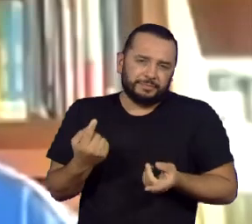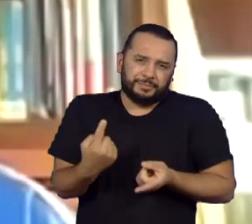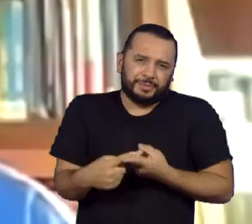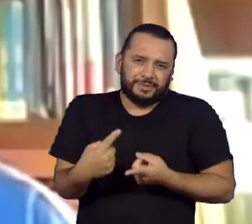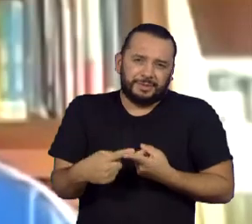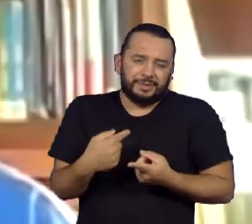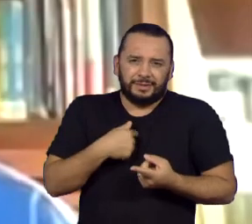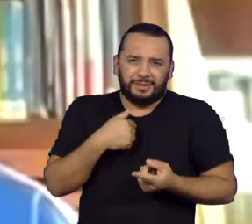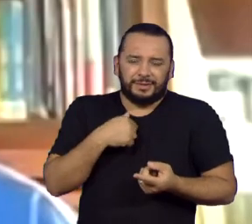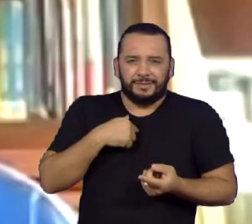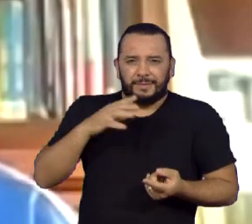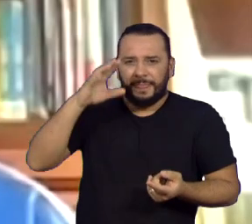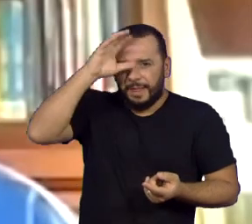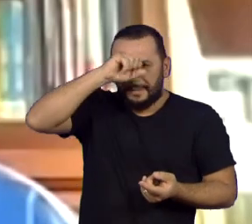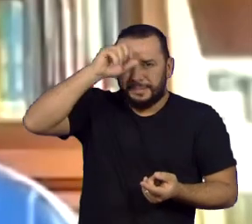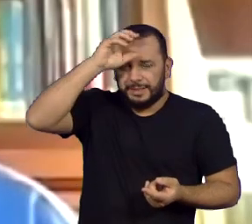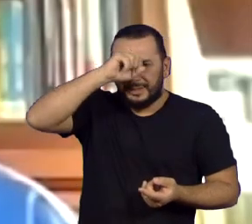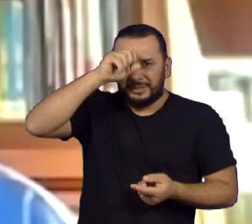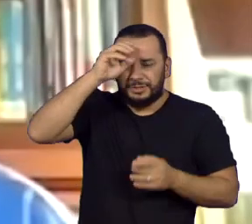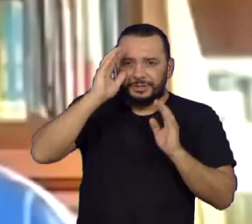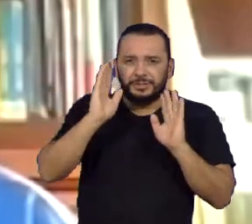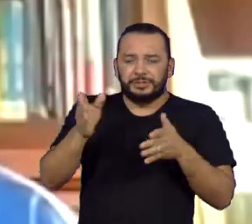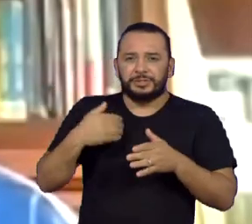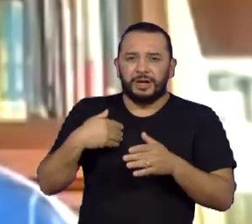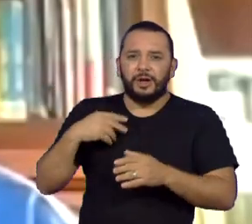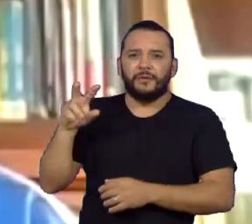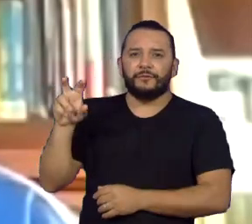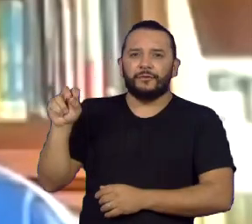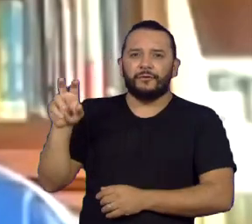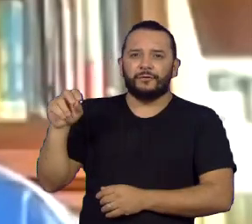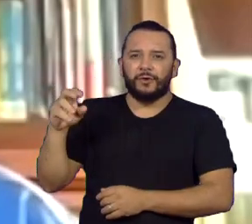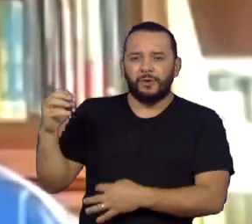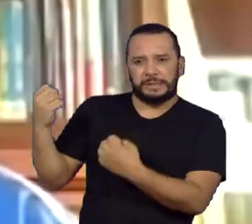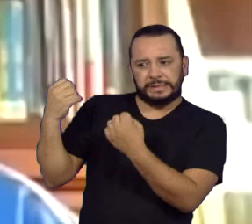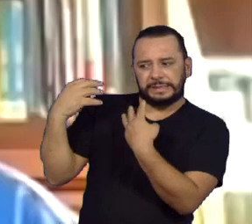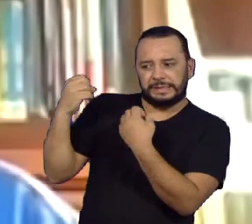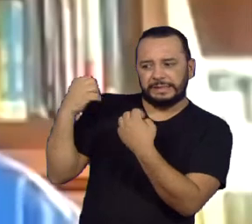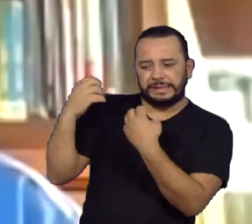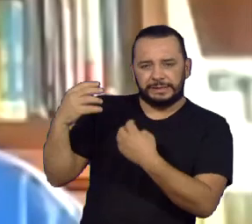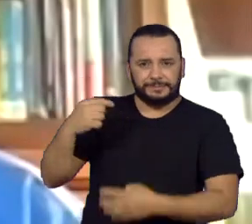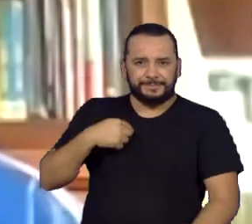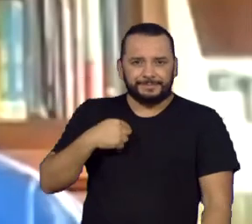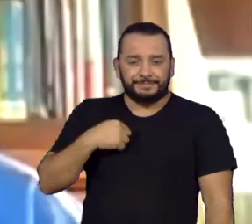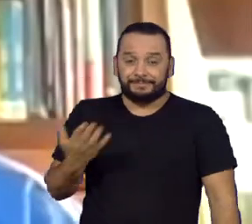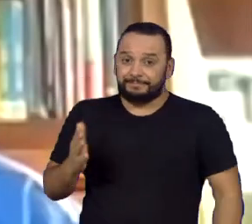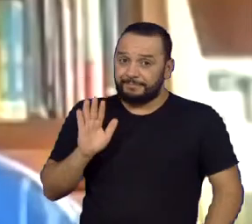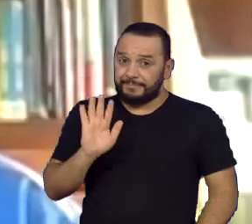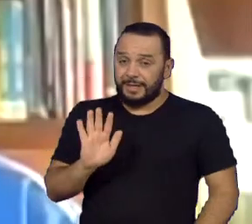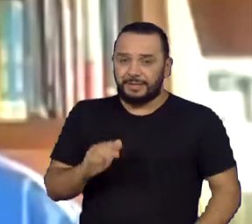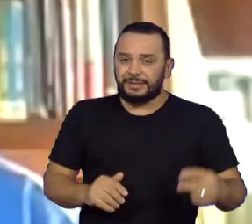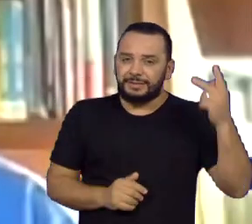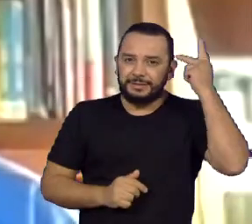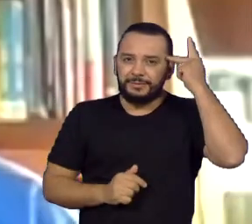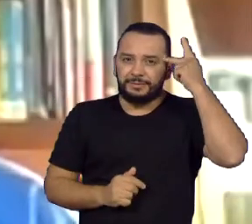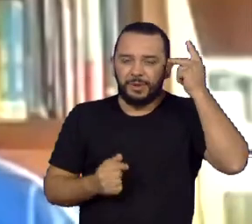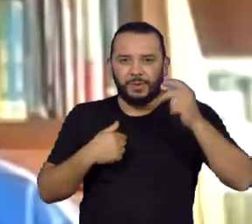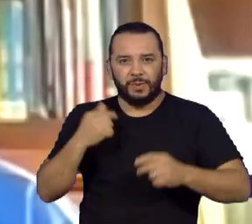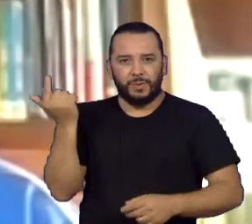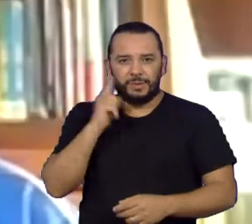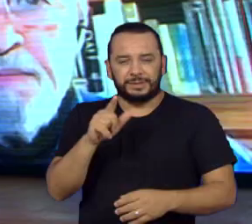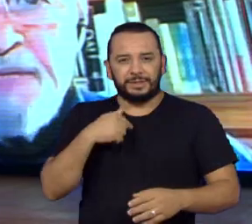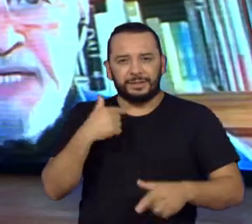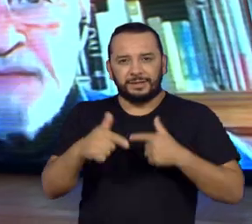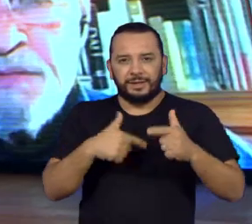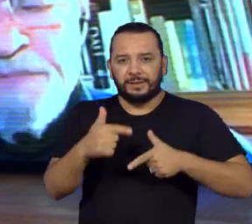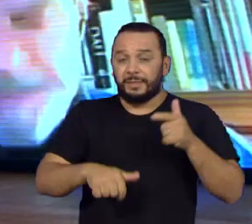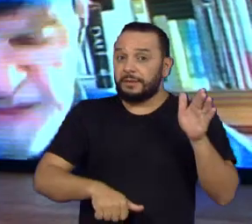que tinha feito na velha oficina do meu avô paterno, mas em São Paulo eu consegui meu